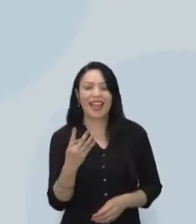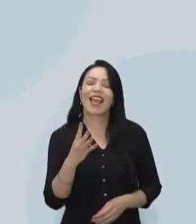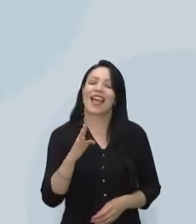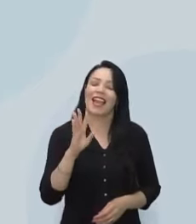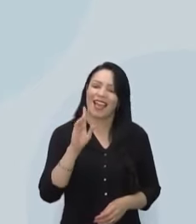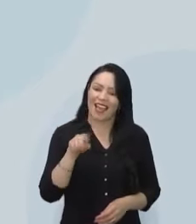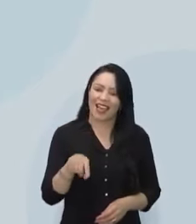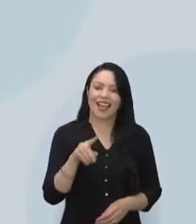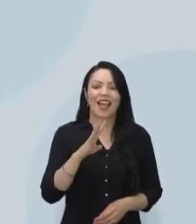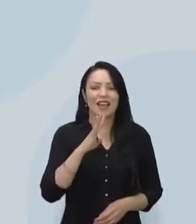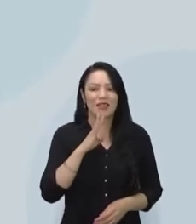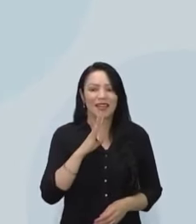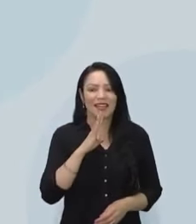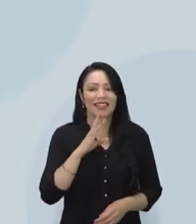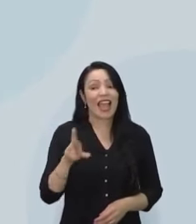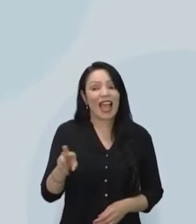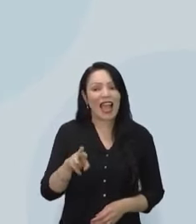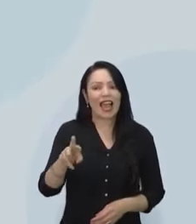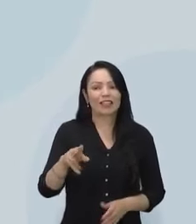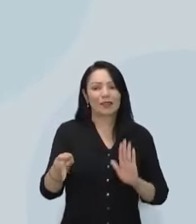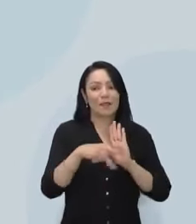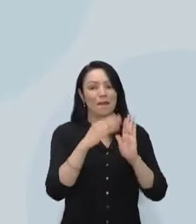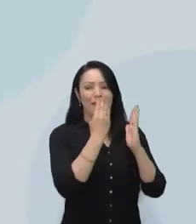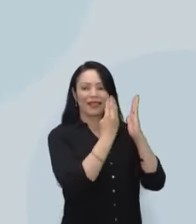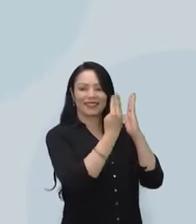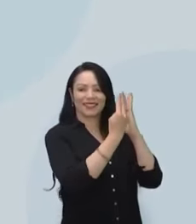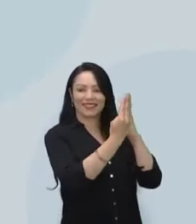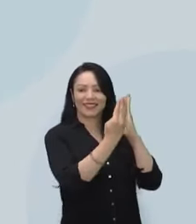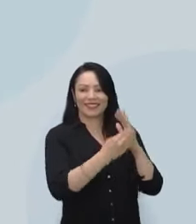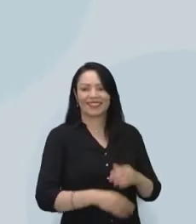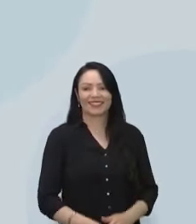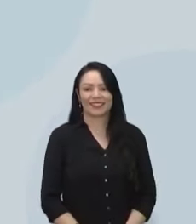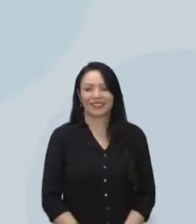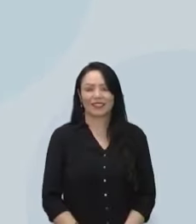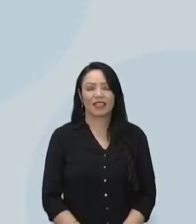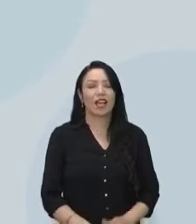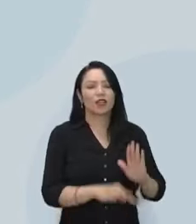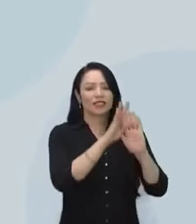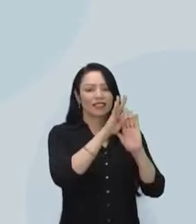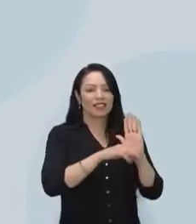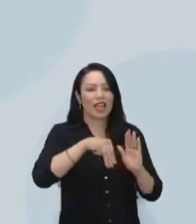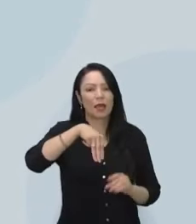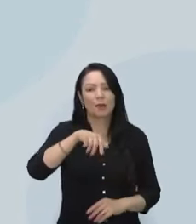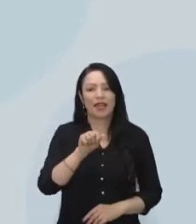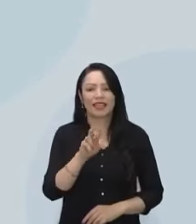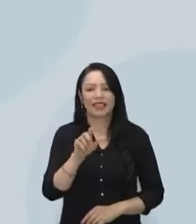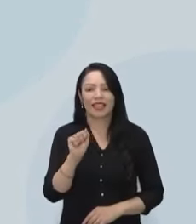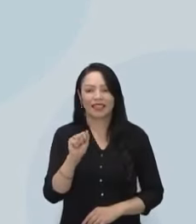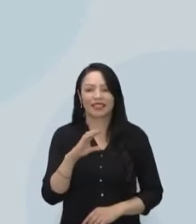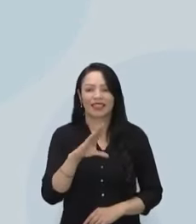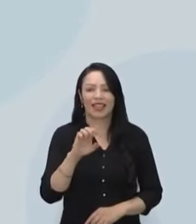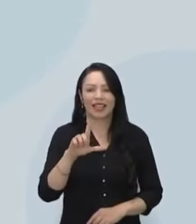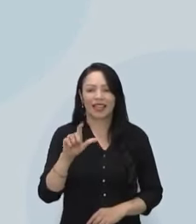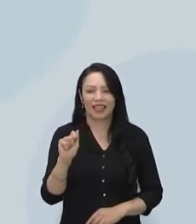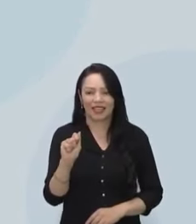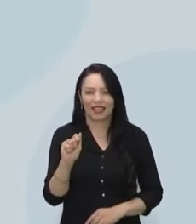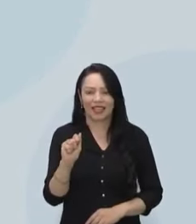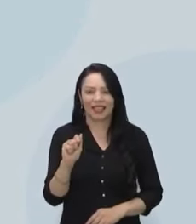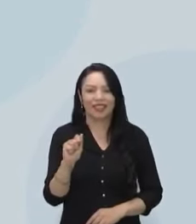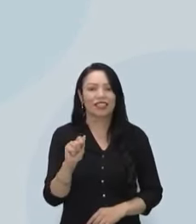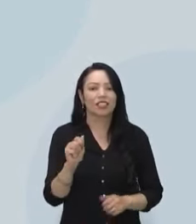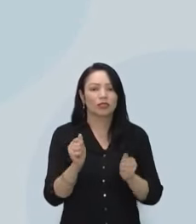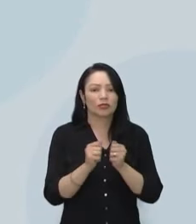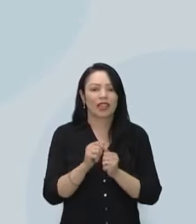conhecidos como ratos de biblioteca. É um texto da Maria Célia Madureira, né, e da Raquel